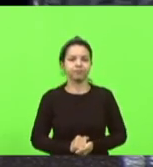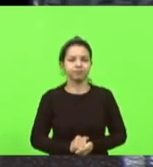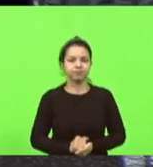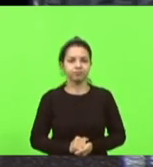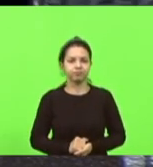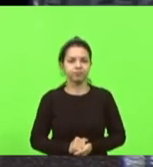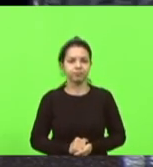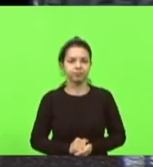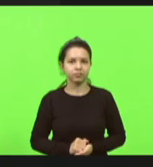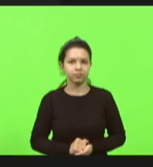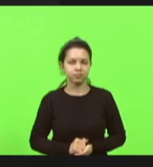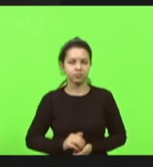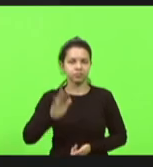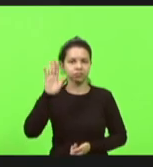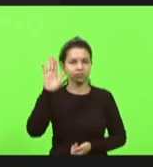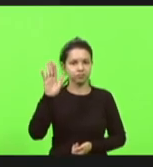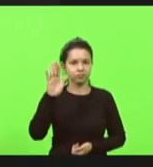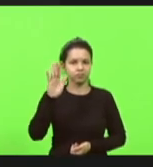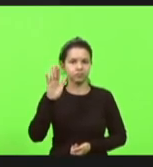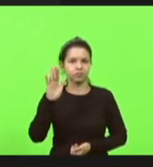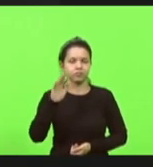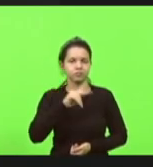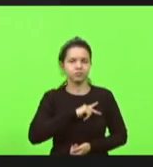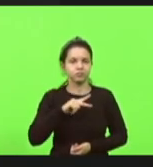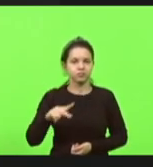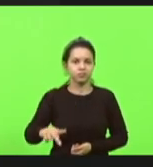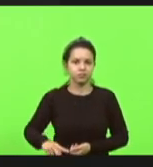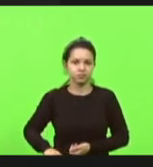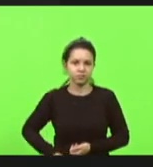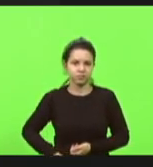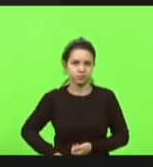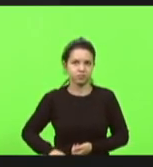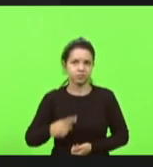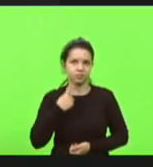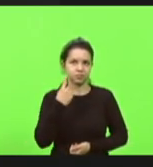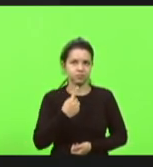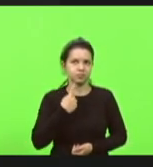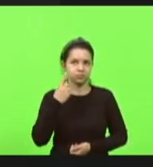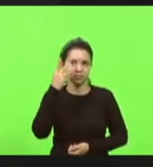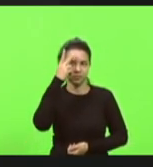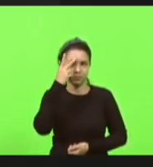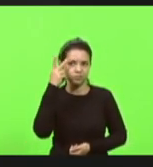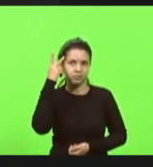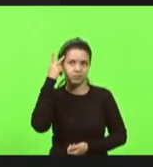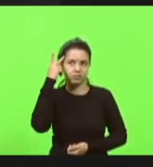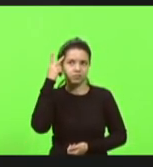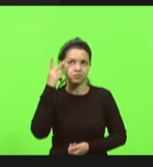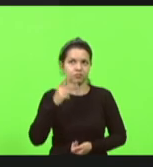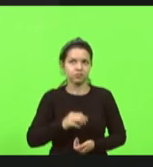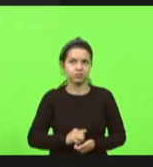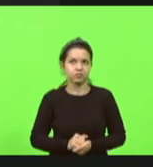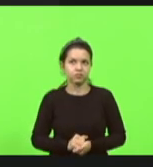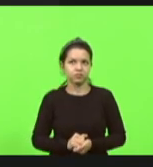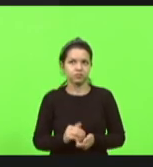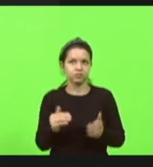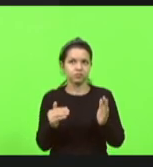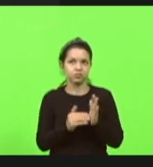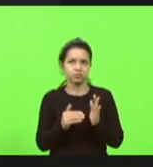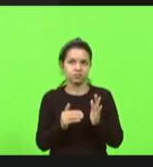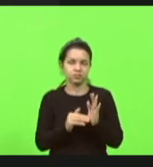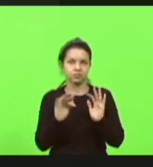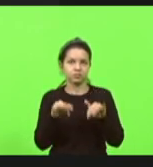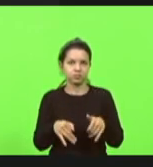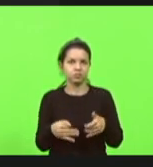Pela ordem, senhor presidente, me permite? Deputada Paulinha, vou deixar Vossa Excelência para falar por último. Primeiro vamos ouvir aqui o